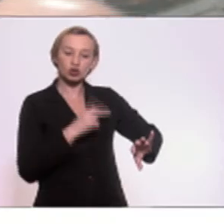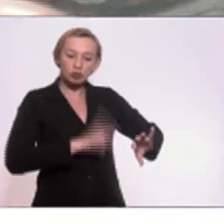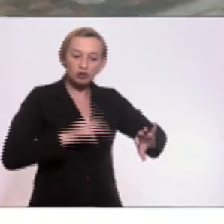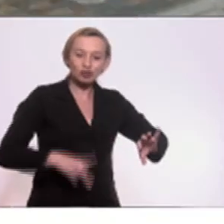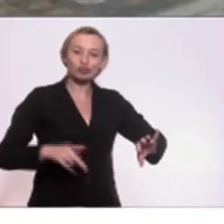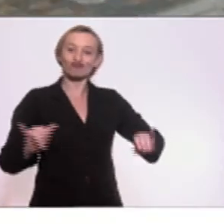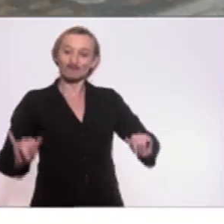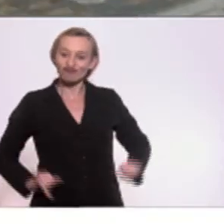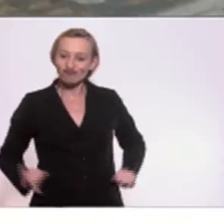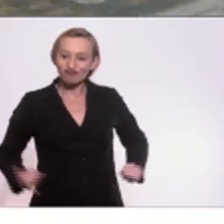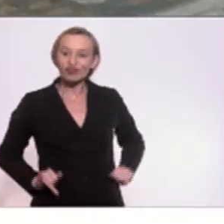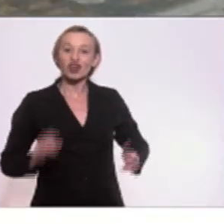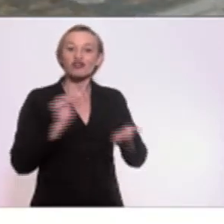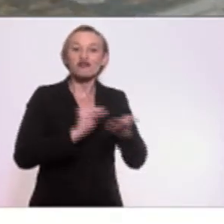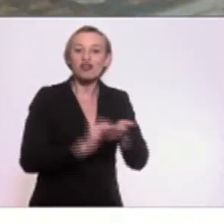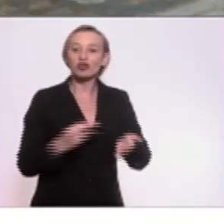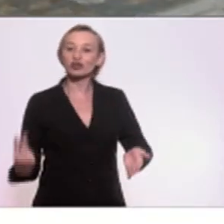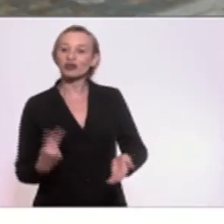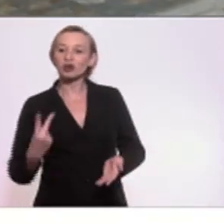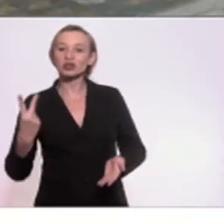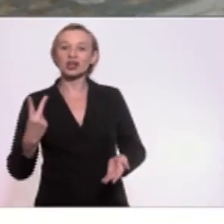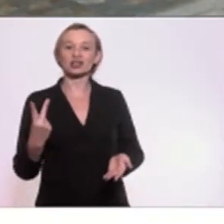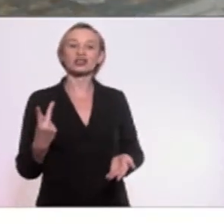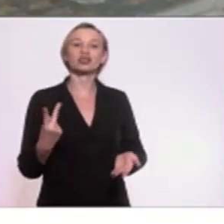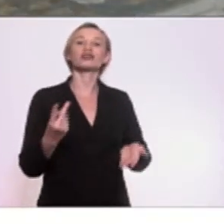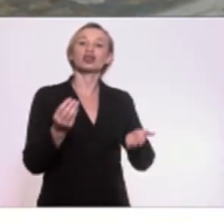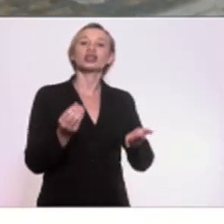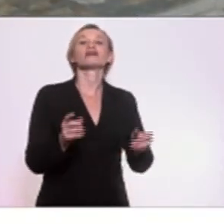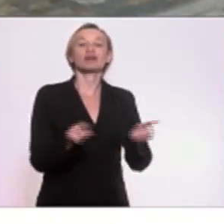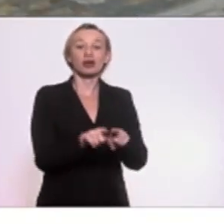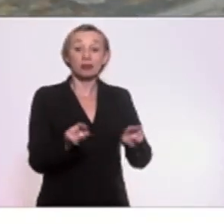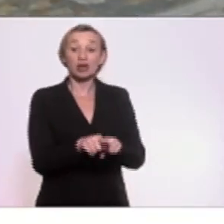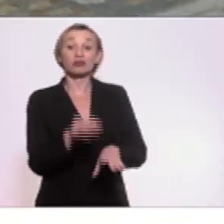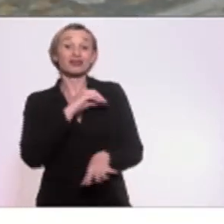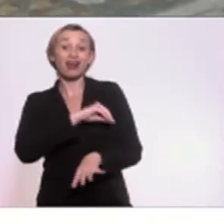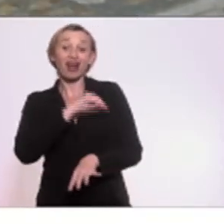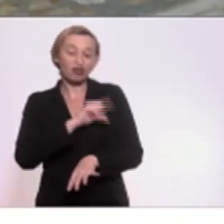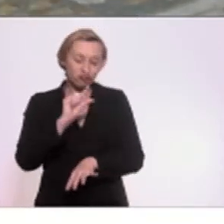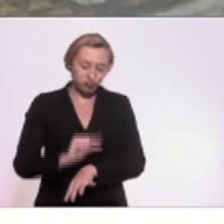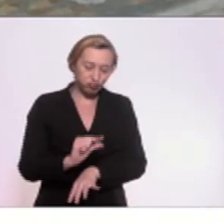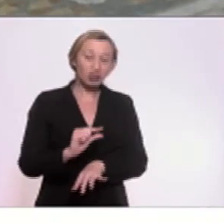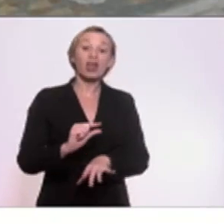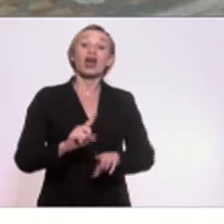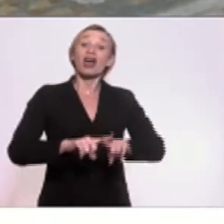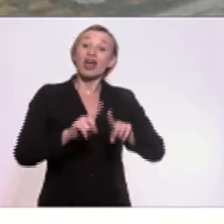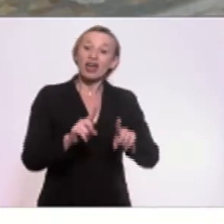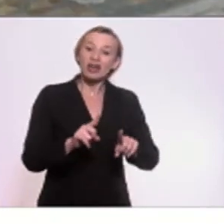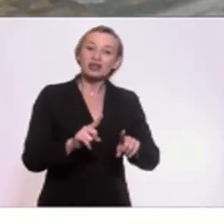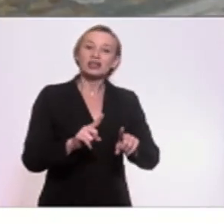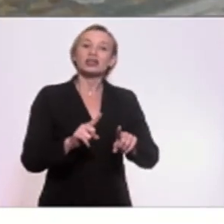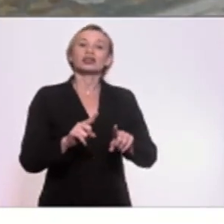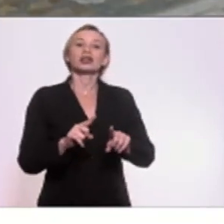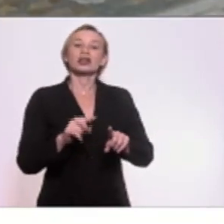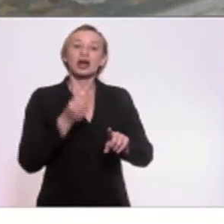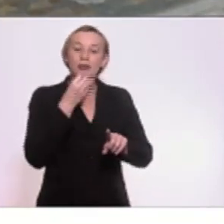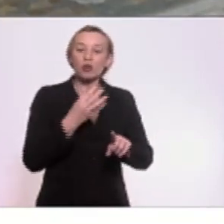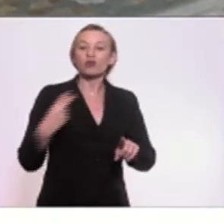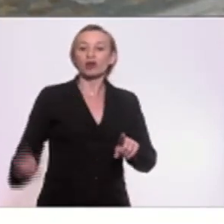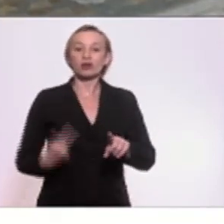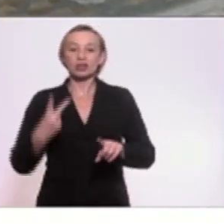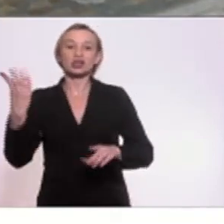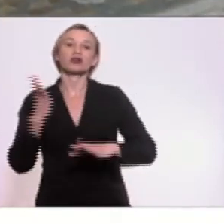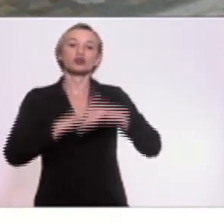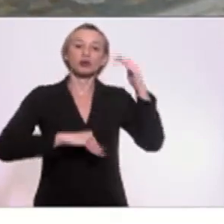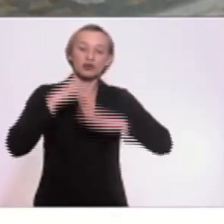com a desvalorização, com a desvalorização dos seus salários, e isso é uma maneira de valorizar esses profissionais, senhor presidente,